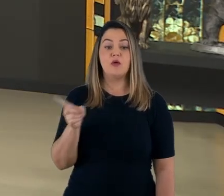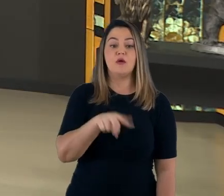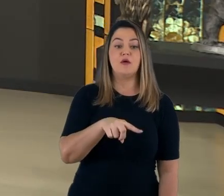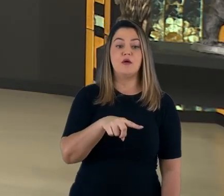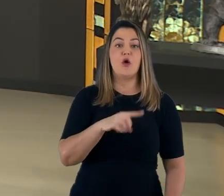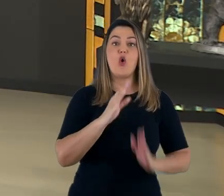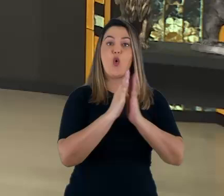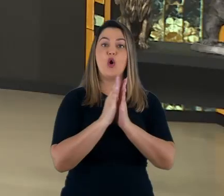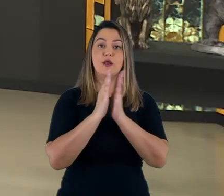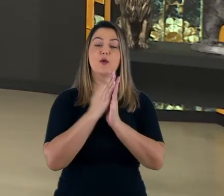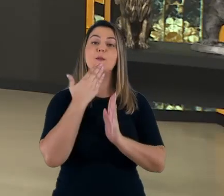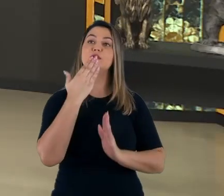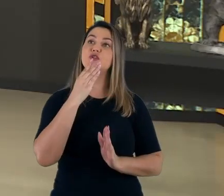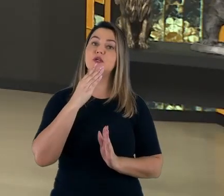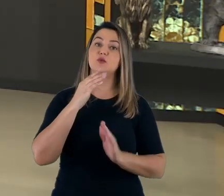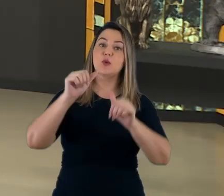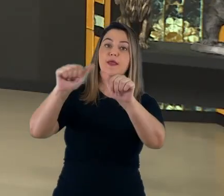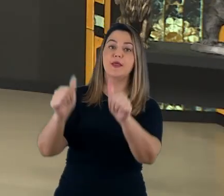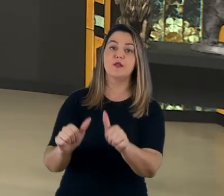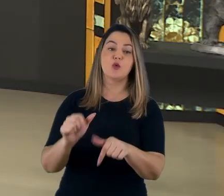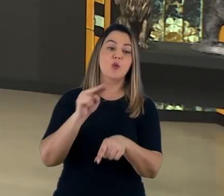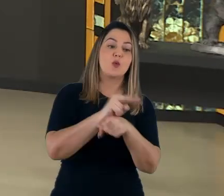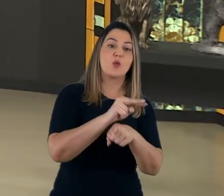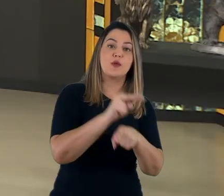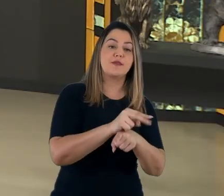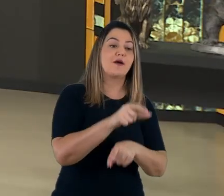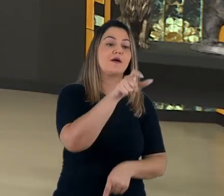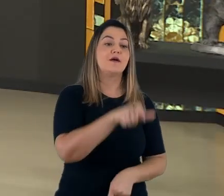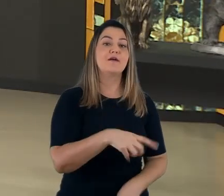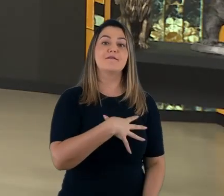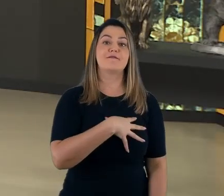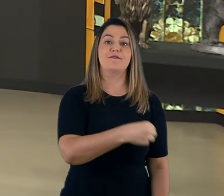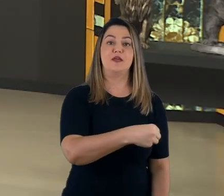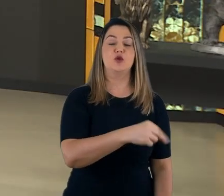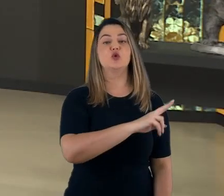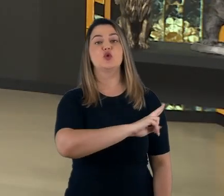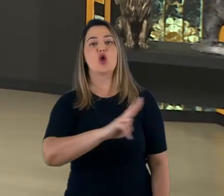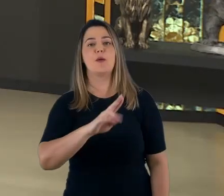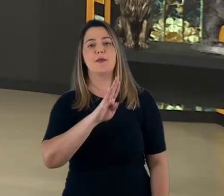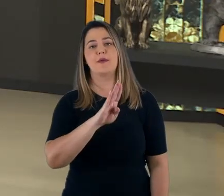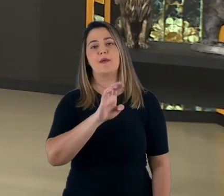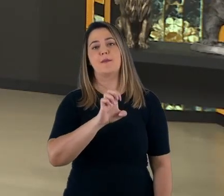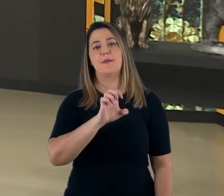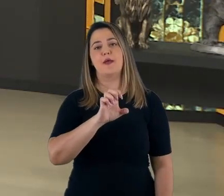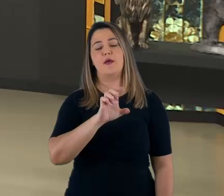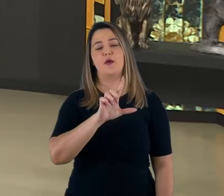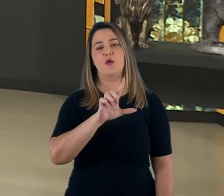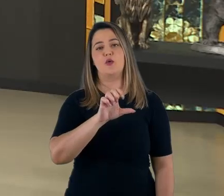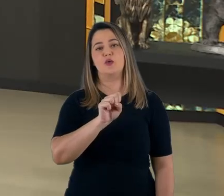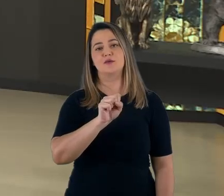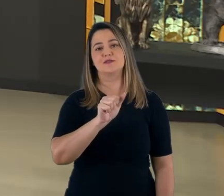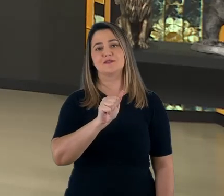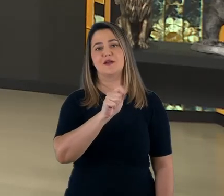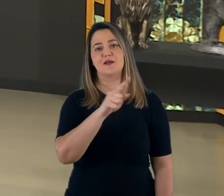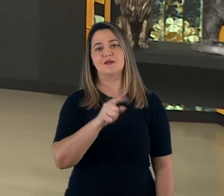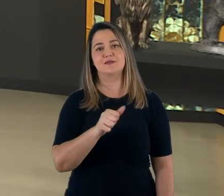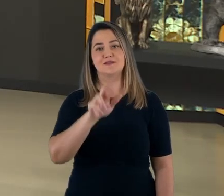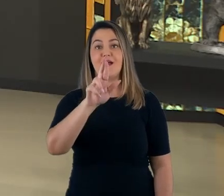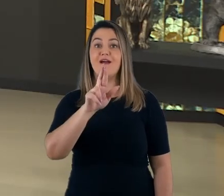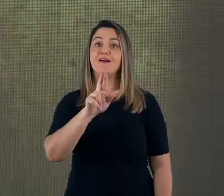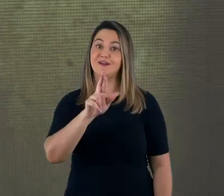Belshazzar. Era o seu filho mais velho, Belshazzar. Era o Belsazar mencionado na Bíblia